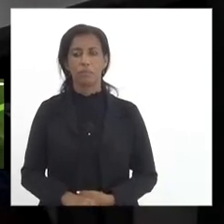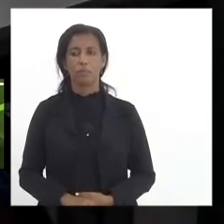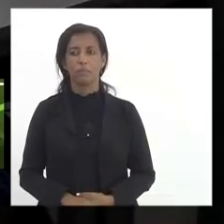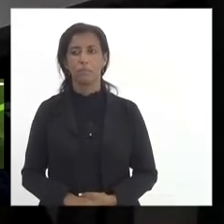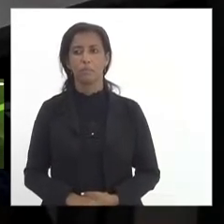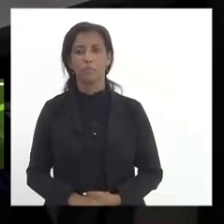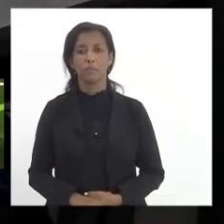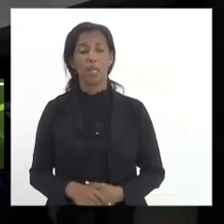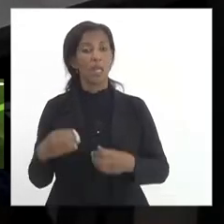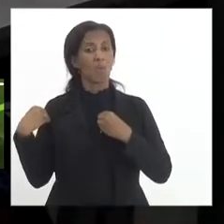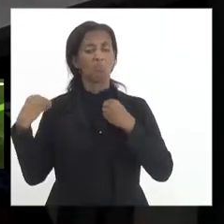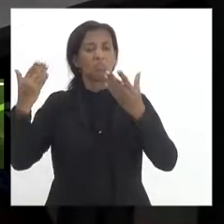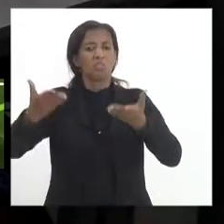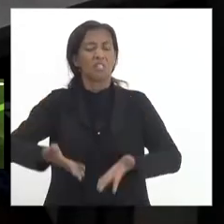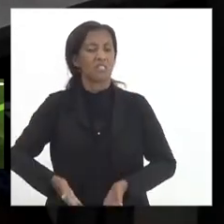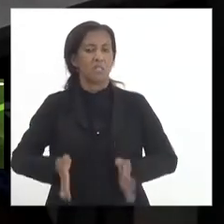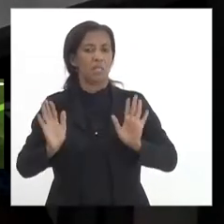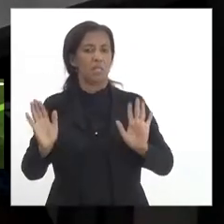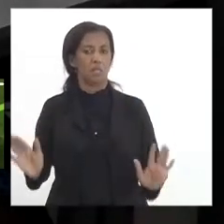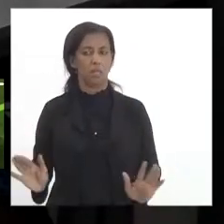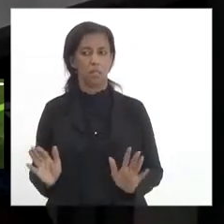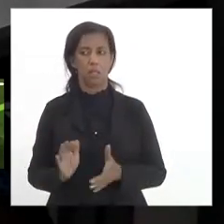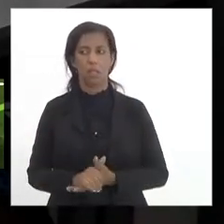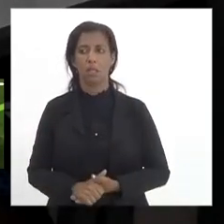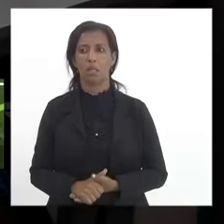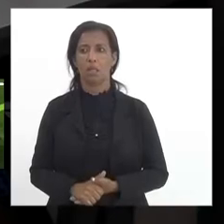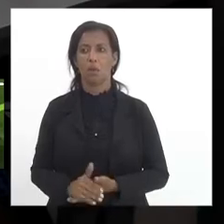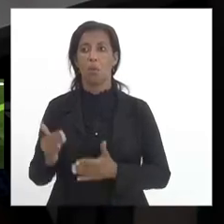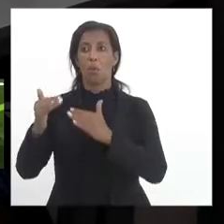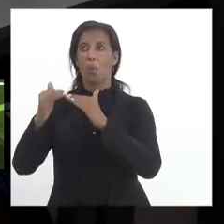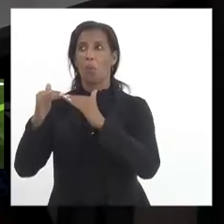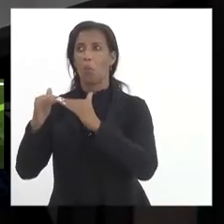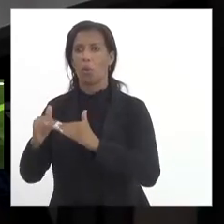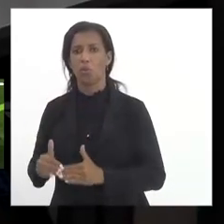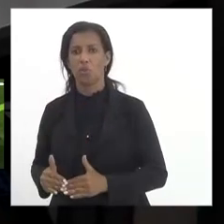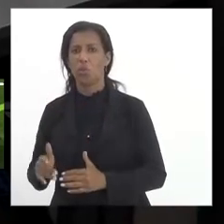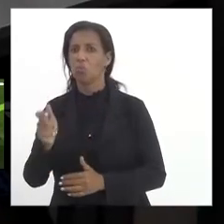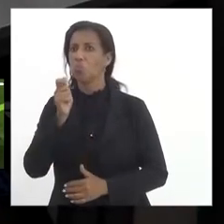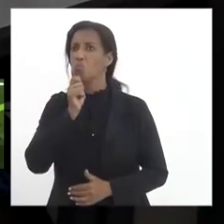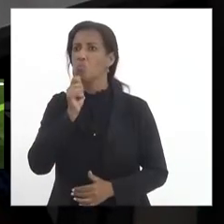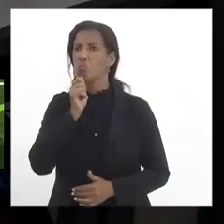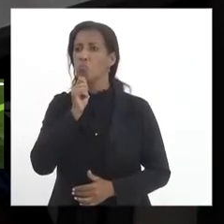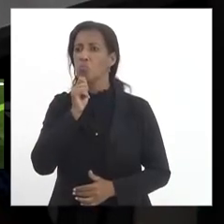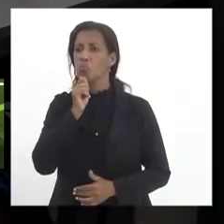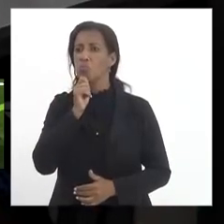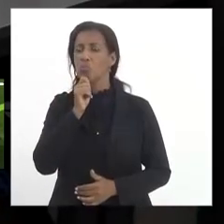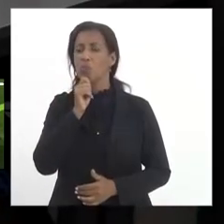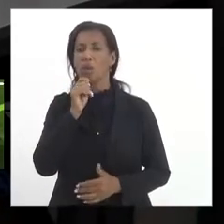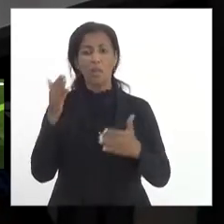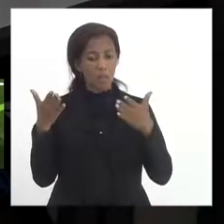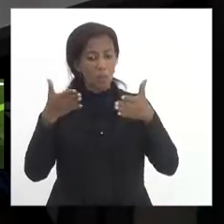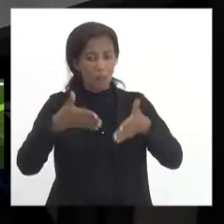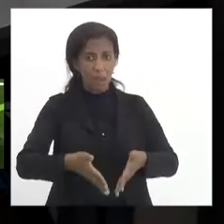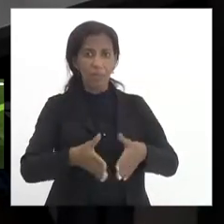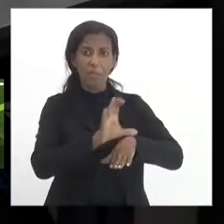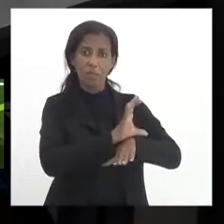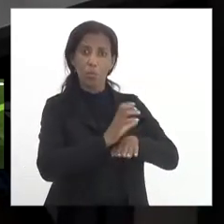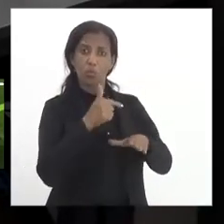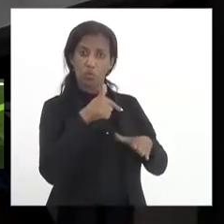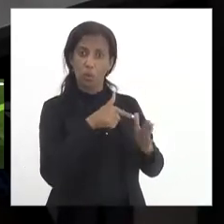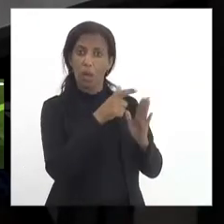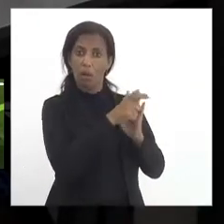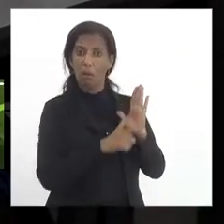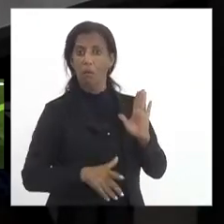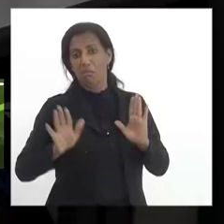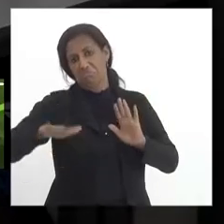eu não estou trazendo aqui, ainda que eu não concorde, um projeto que não tem. Uma tem. Aberração, né? Tem uma referência constitucional que ele diz que tem. Então, você